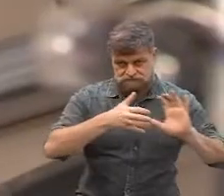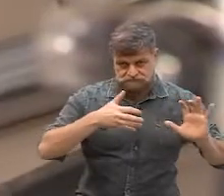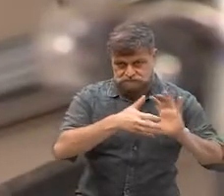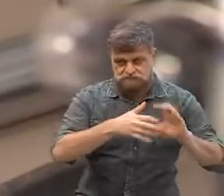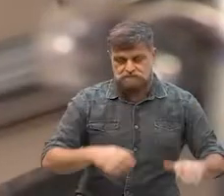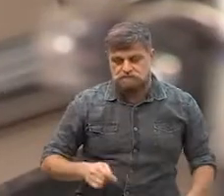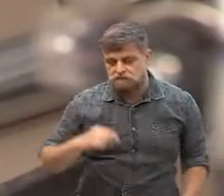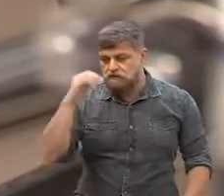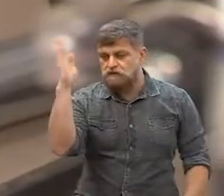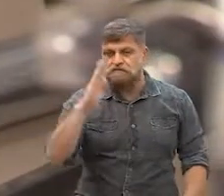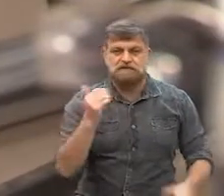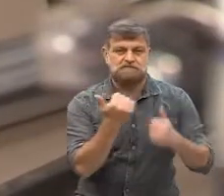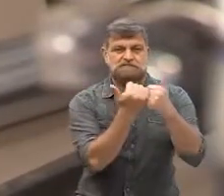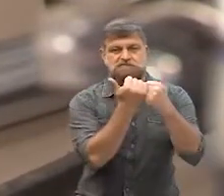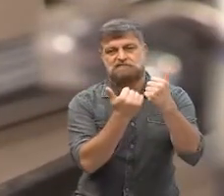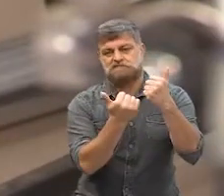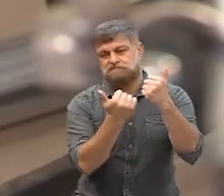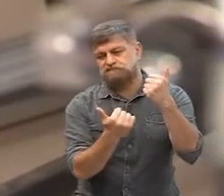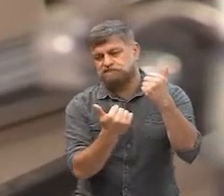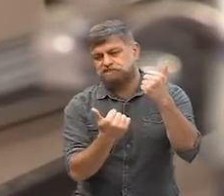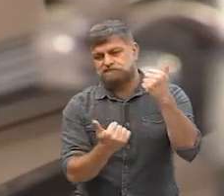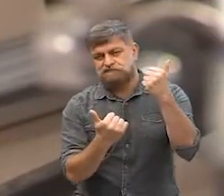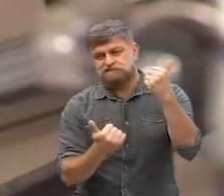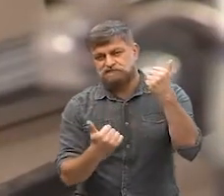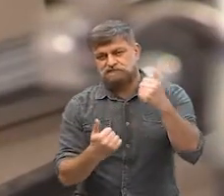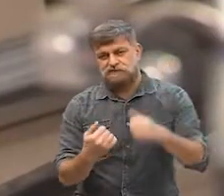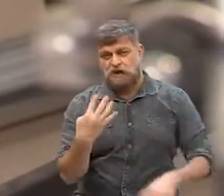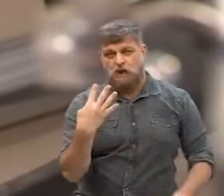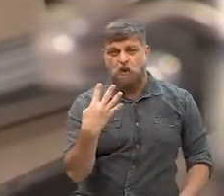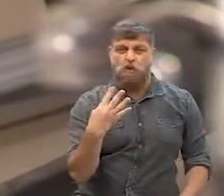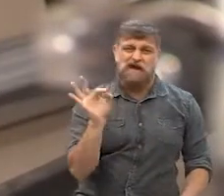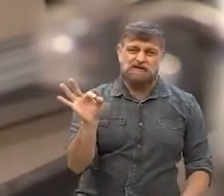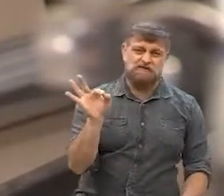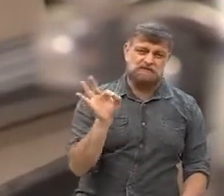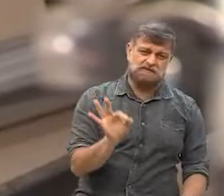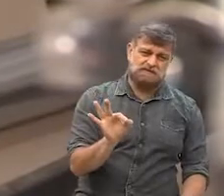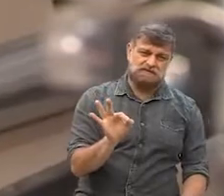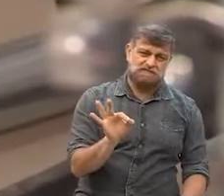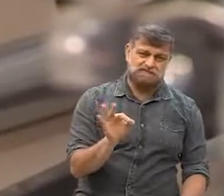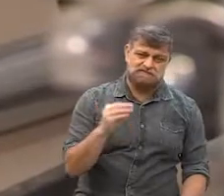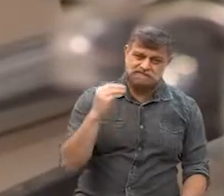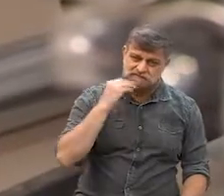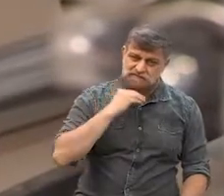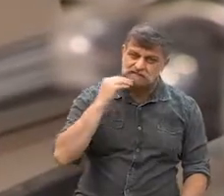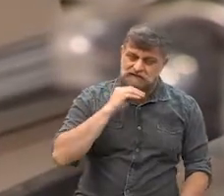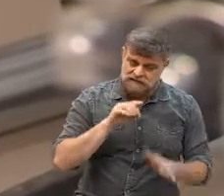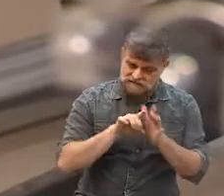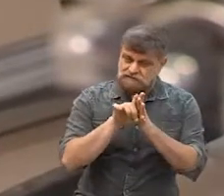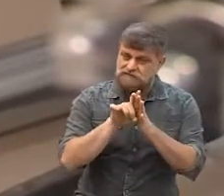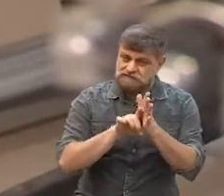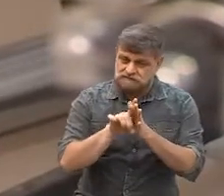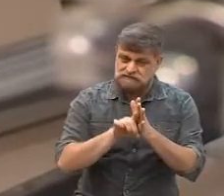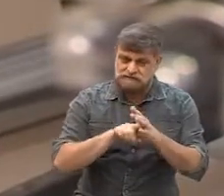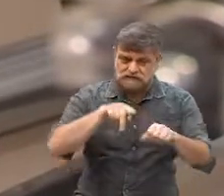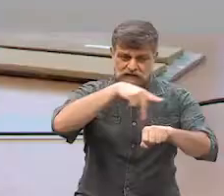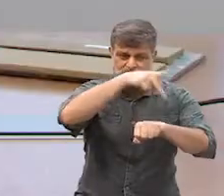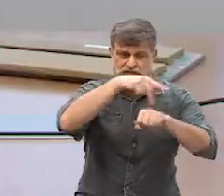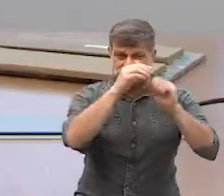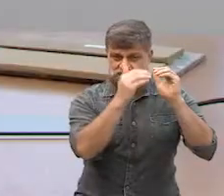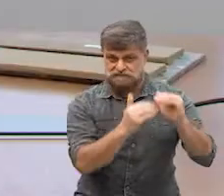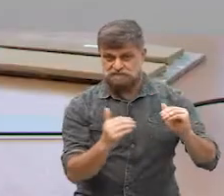né, o Brasil ainda está, né, em torno de 4%, né, segundo as pesquisas. E os países,